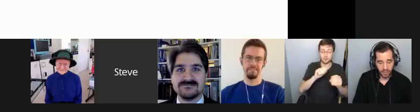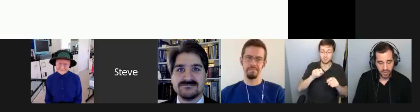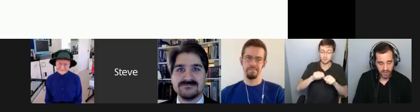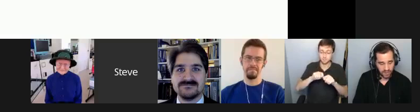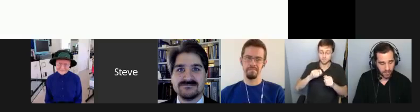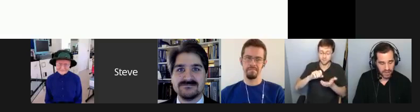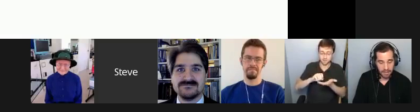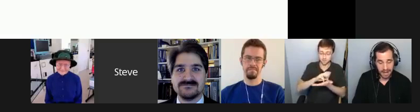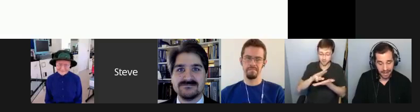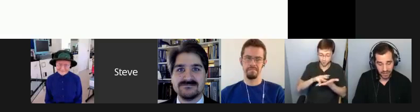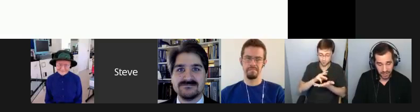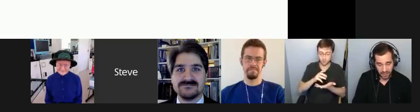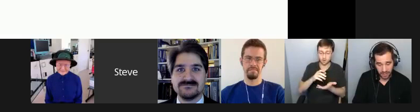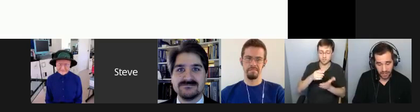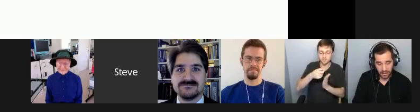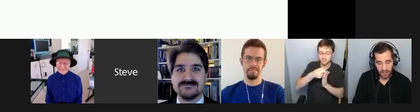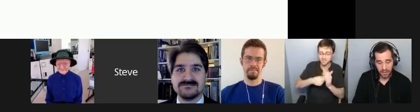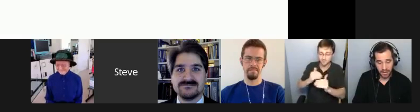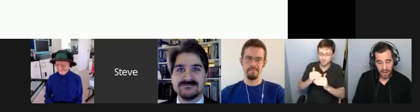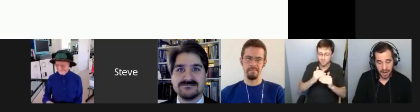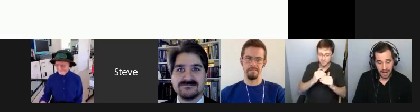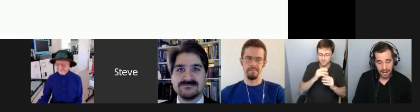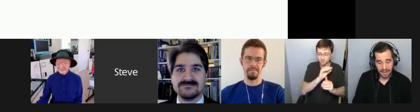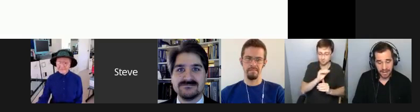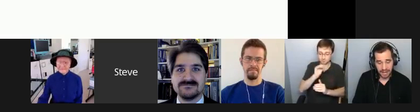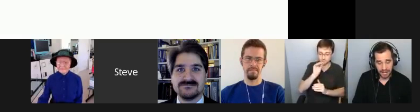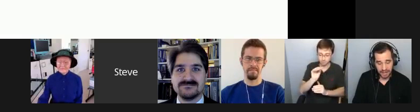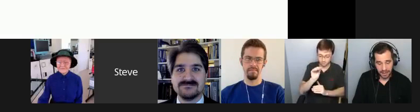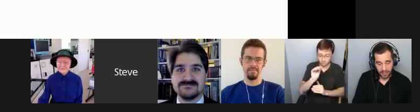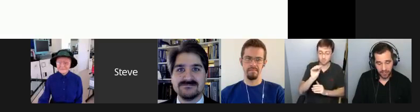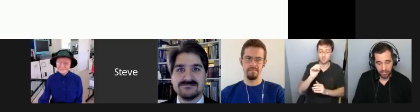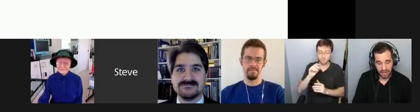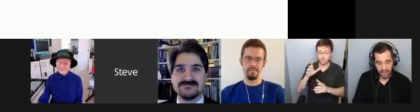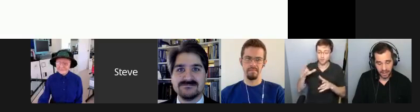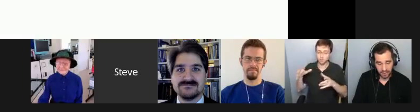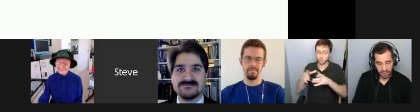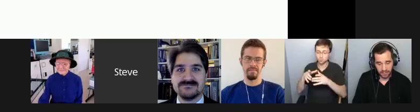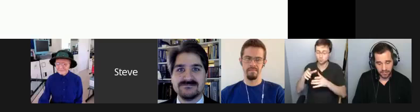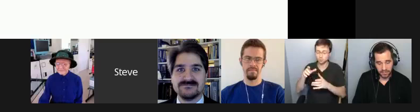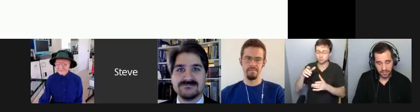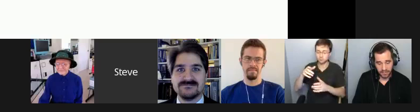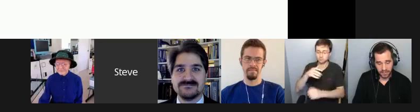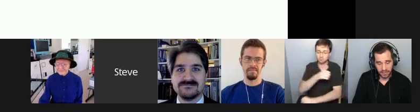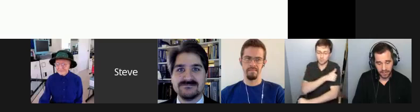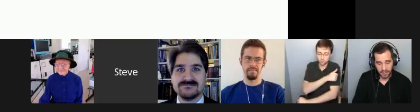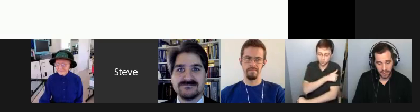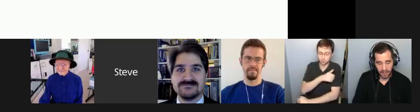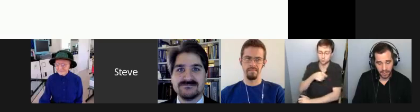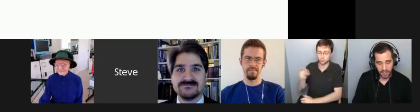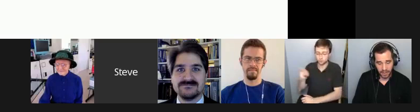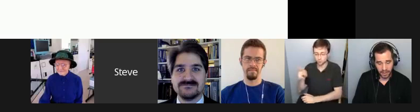nós tivemos a imagem, a escrita padrão